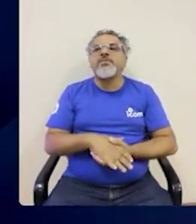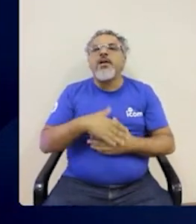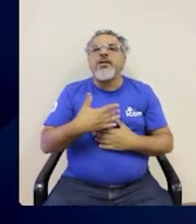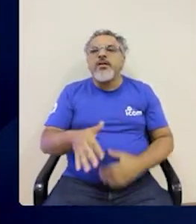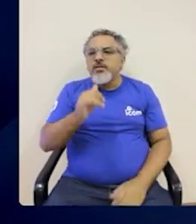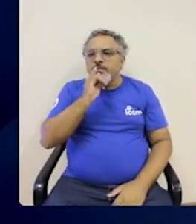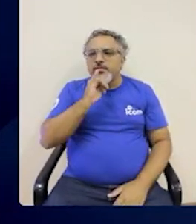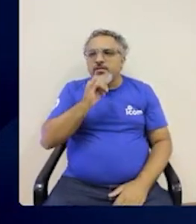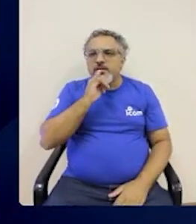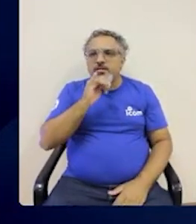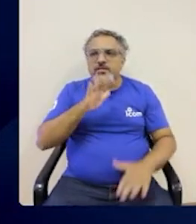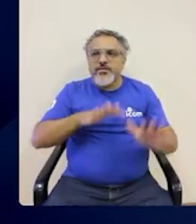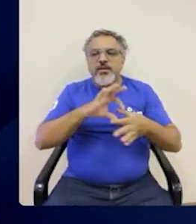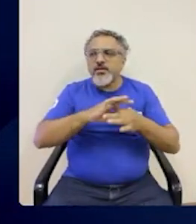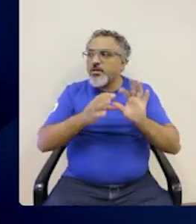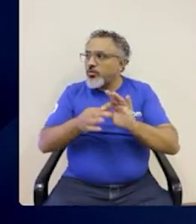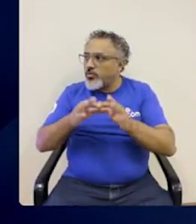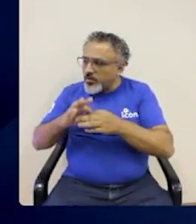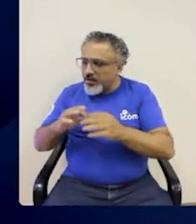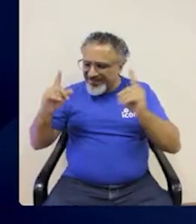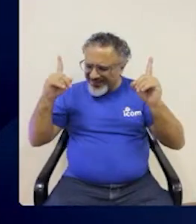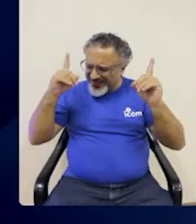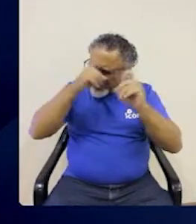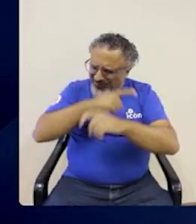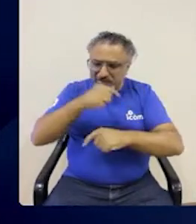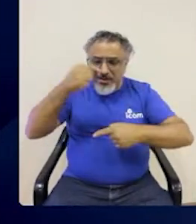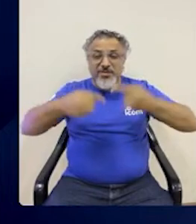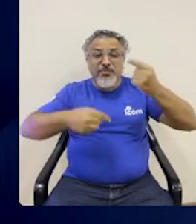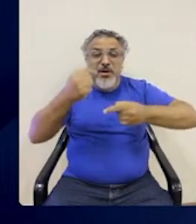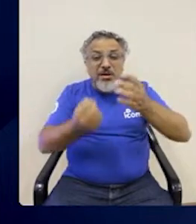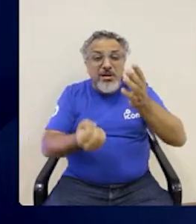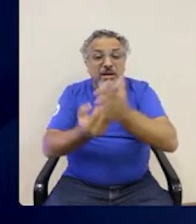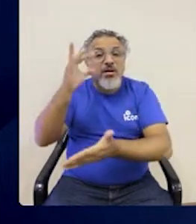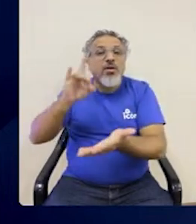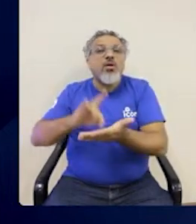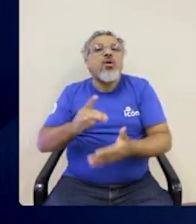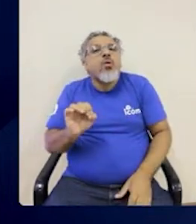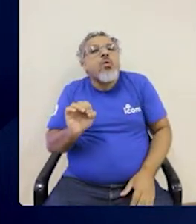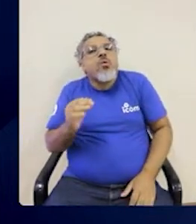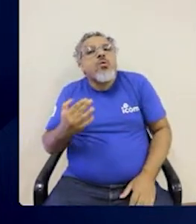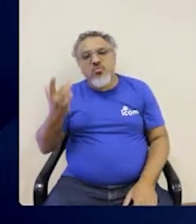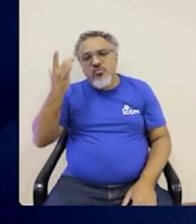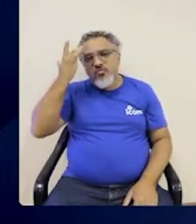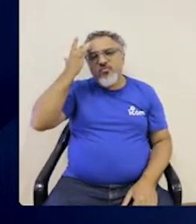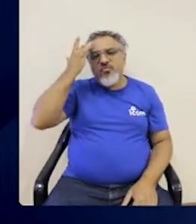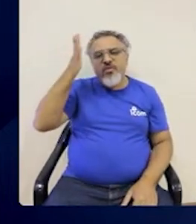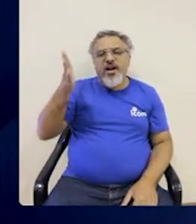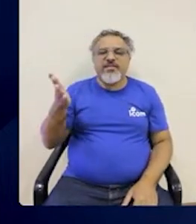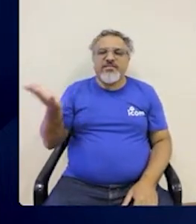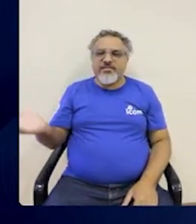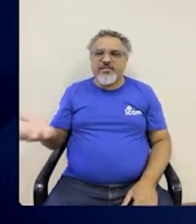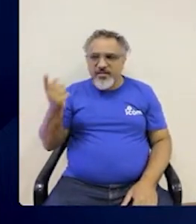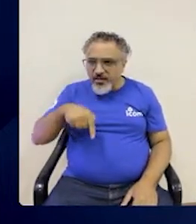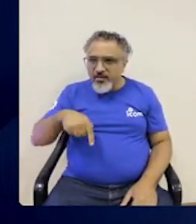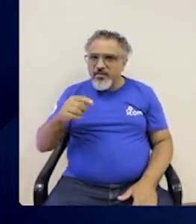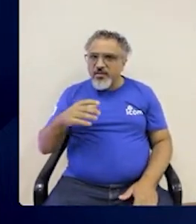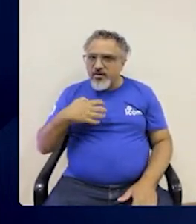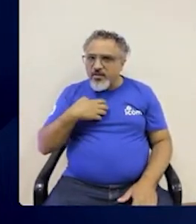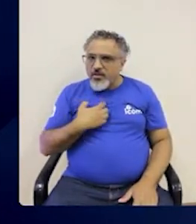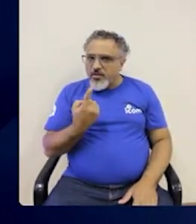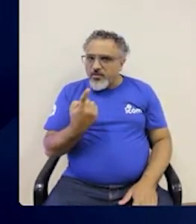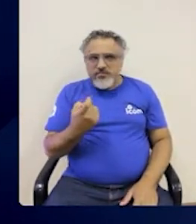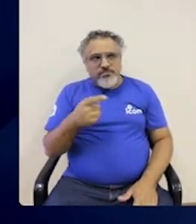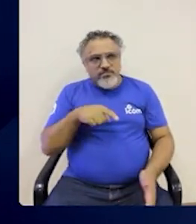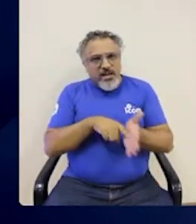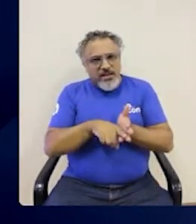exemplo, determinado contexto dificulta a implantação dessa política ou facilita a implantação dessa política. Então, esse é o componente 1